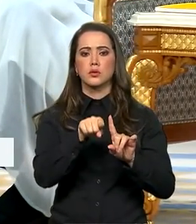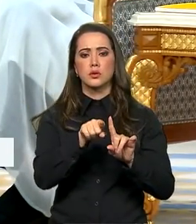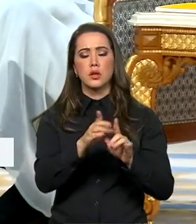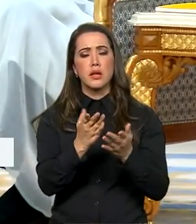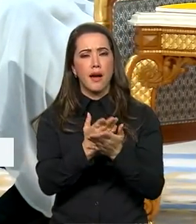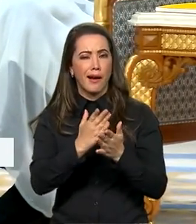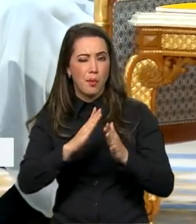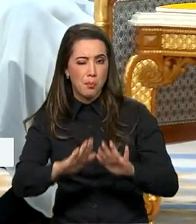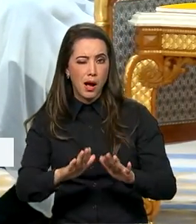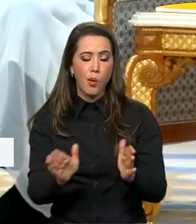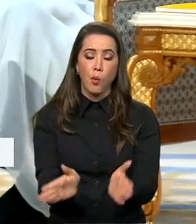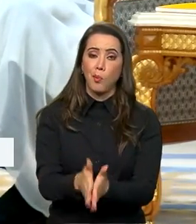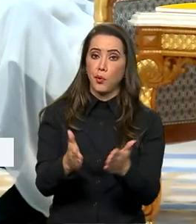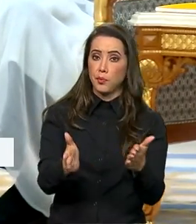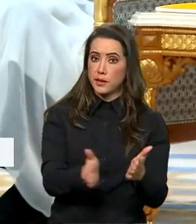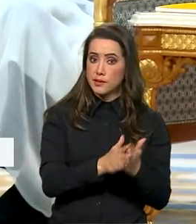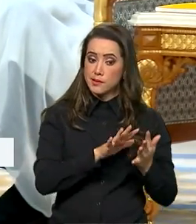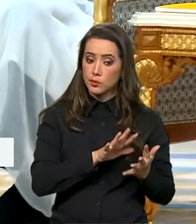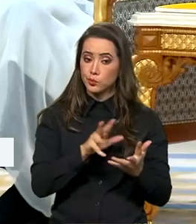pobreza.